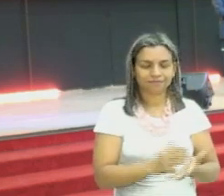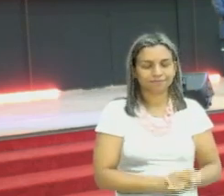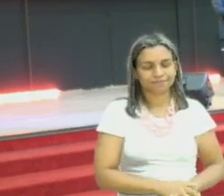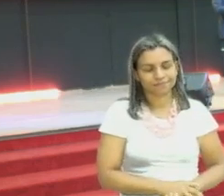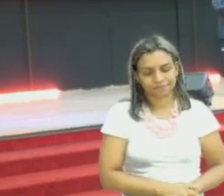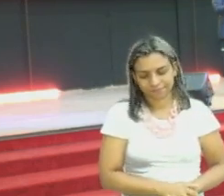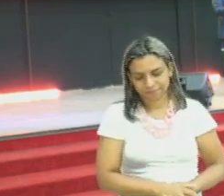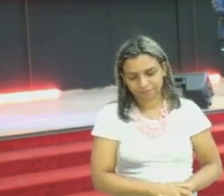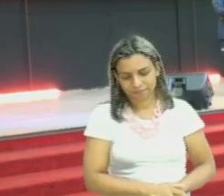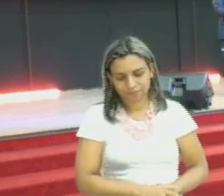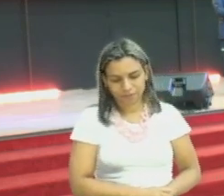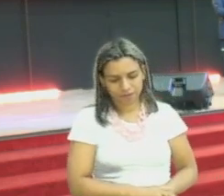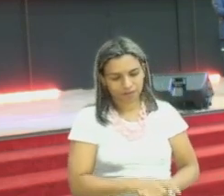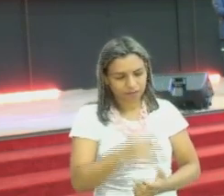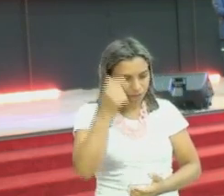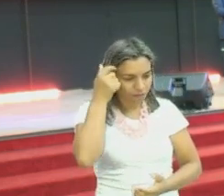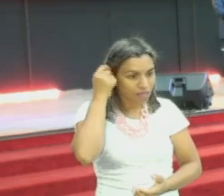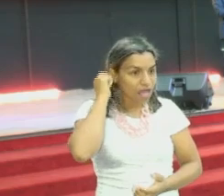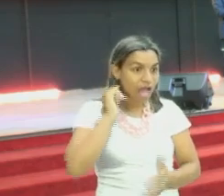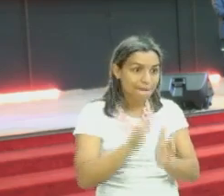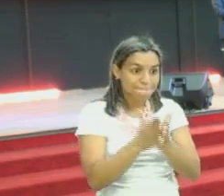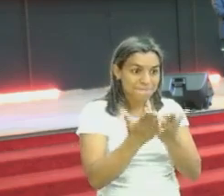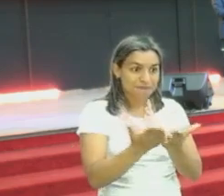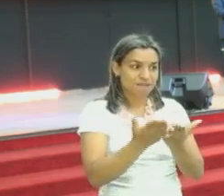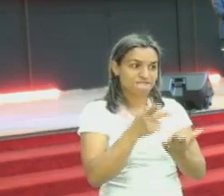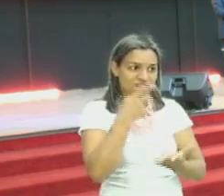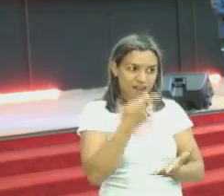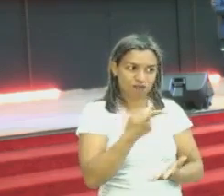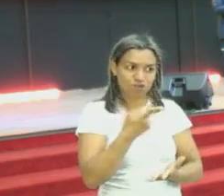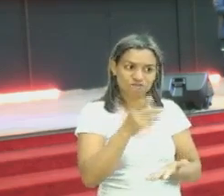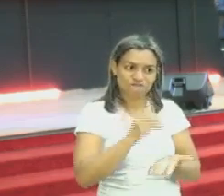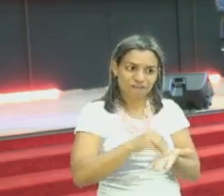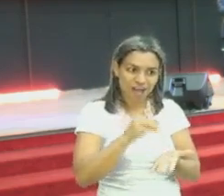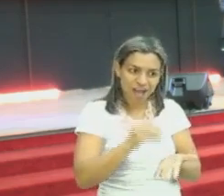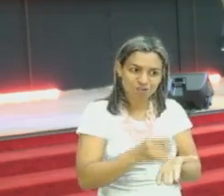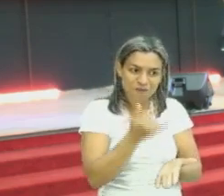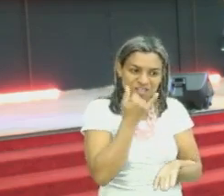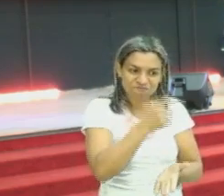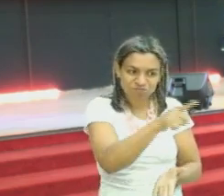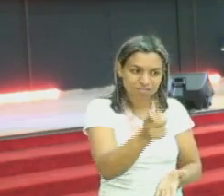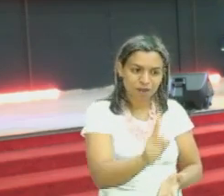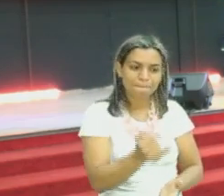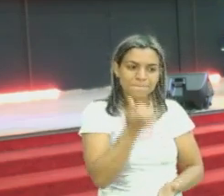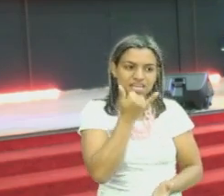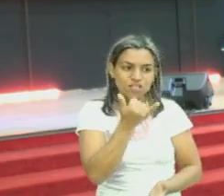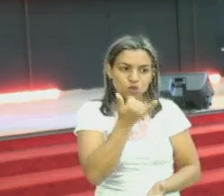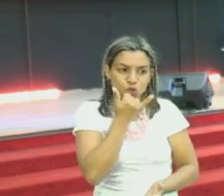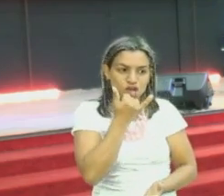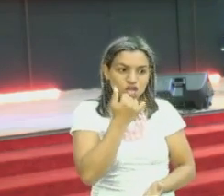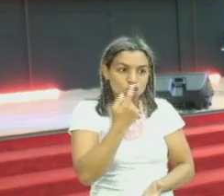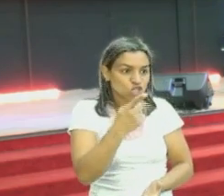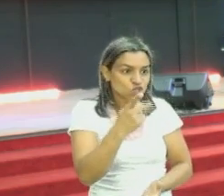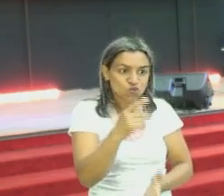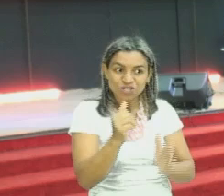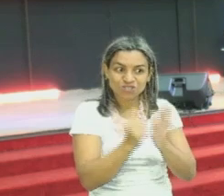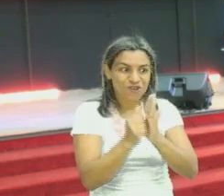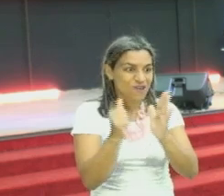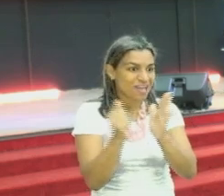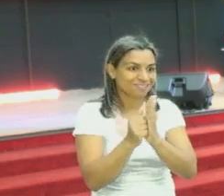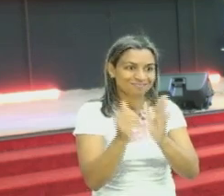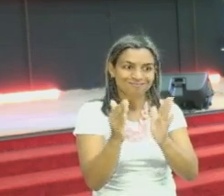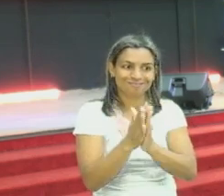e muito forte, mas é a Bíblia. Quando você não perdoa, suas orações